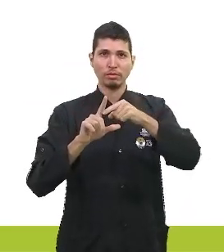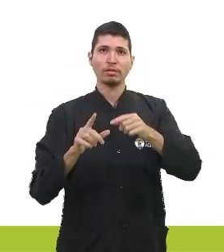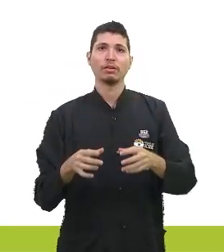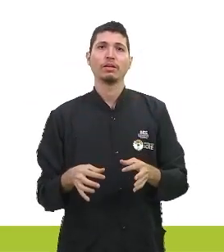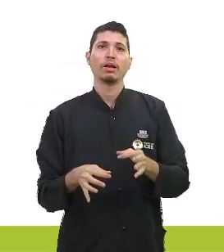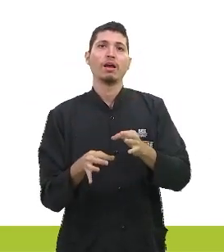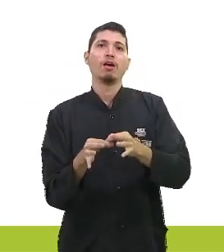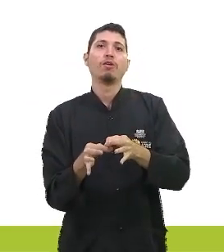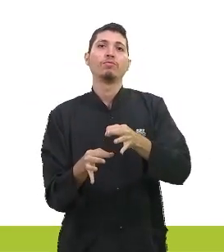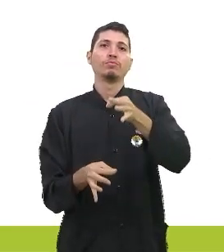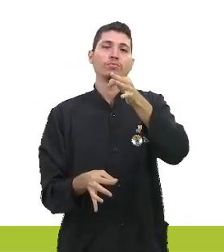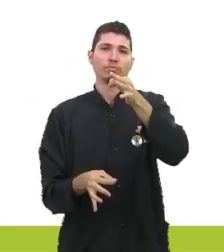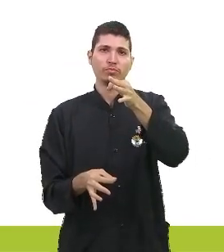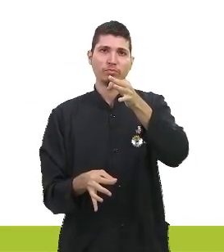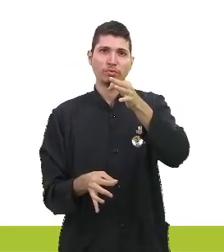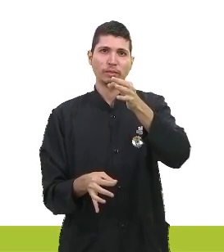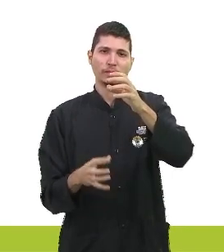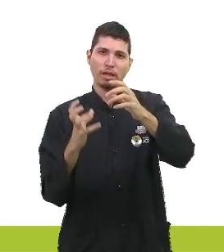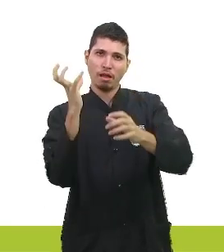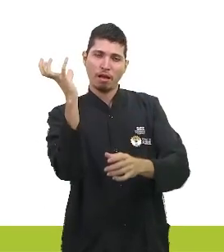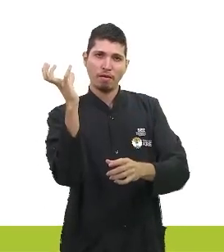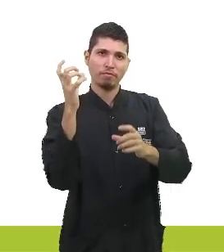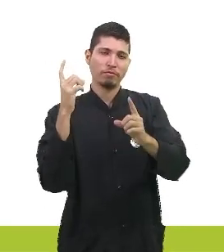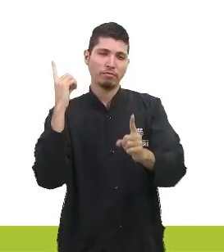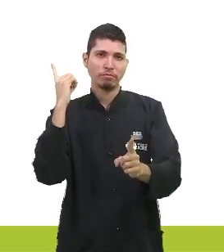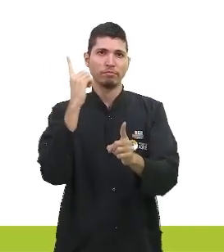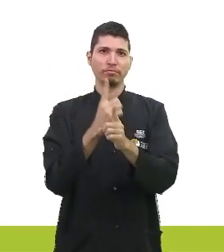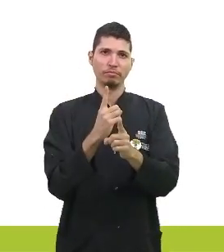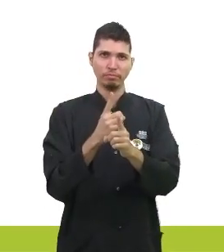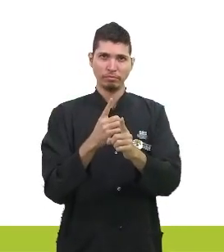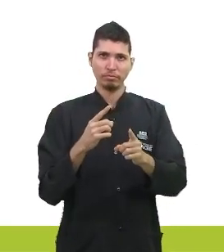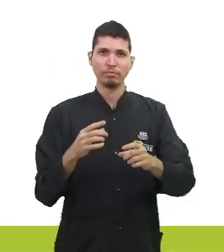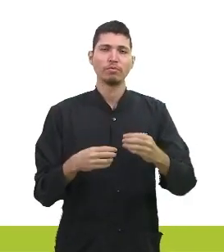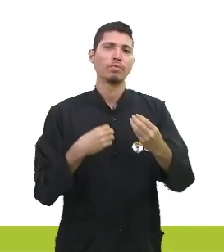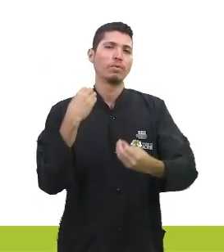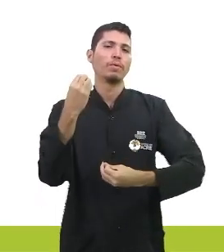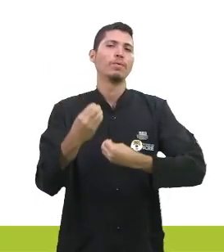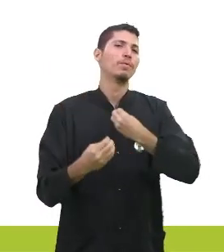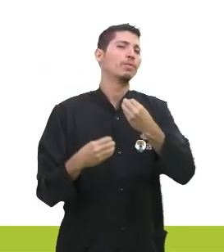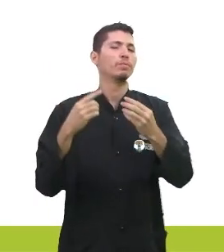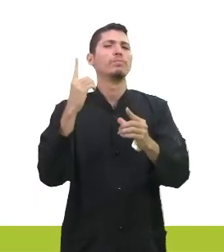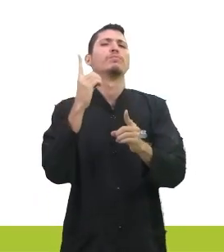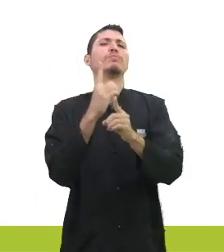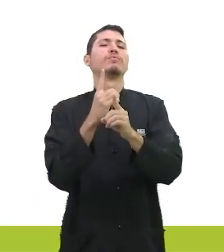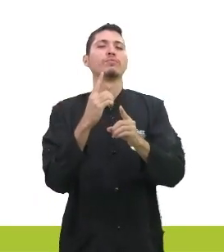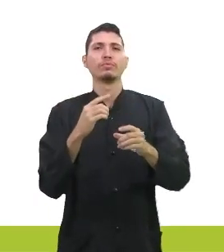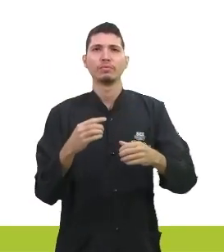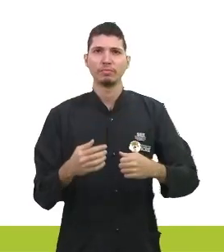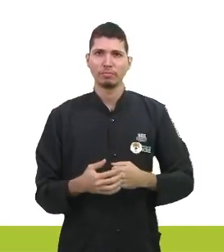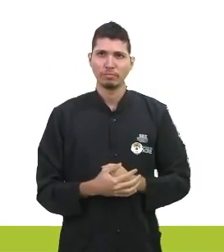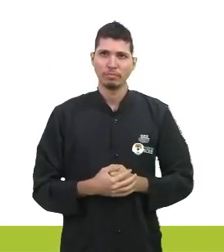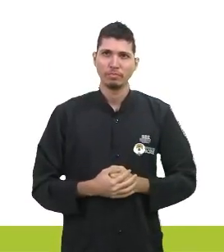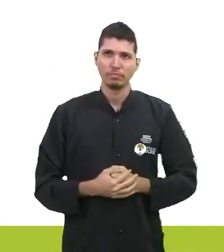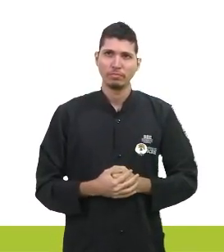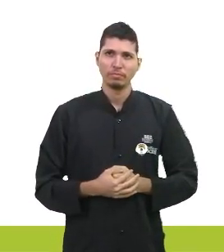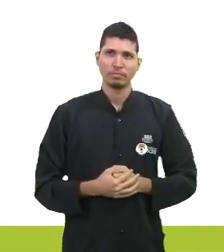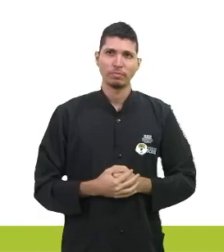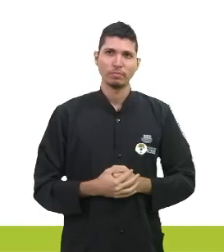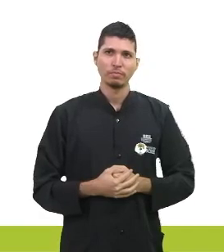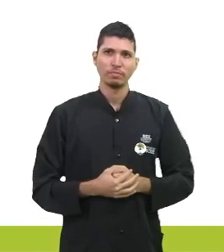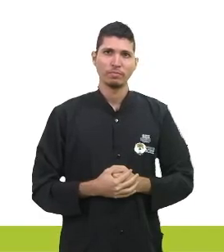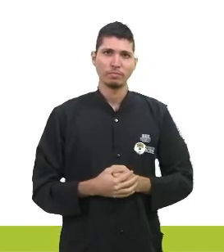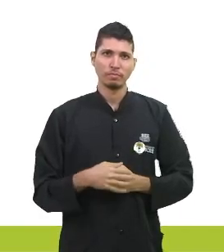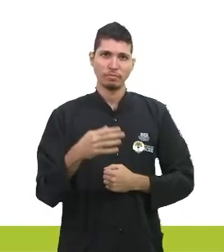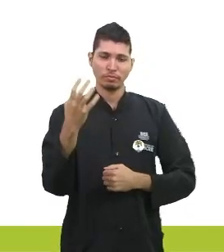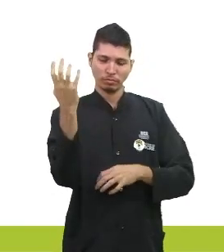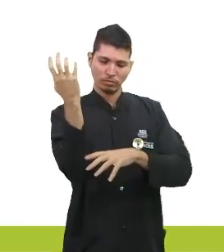o seguinte: como para a árvore estar numa angulação perfeita com o solo, ela estaria a 90